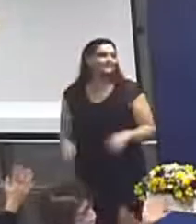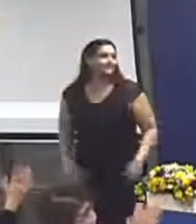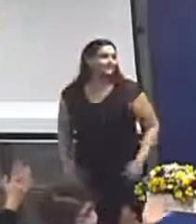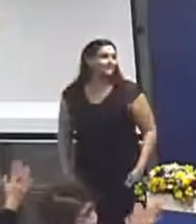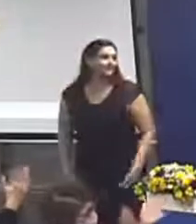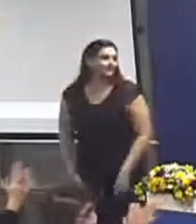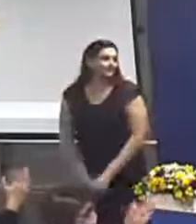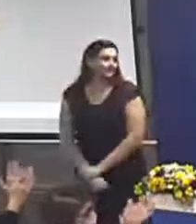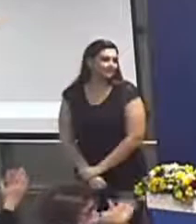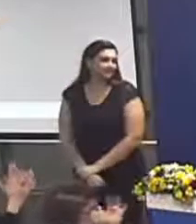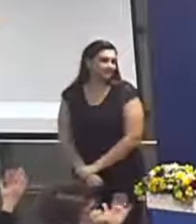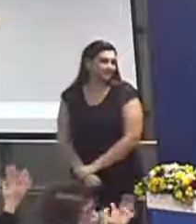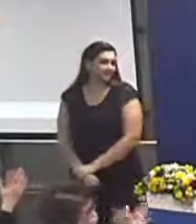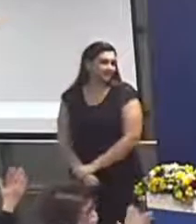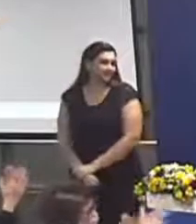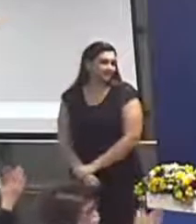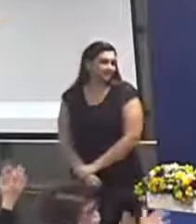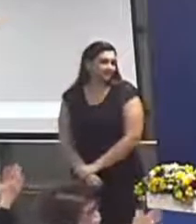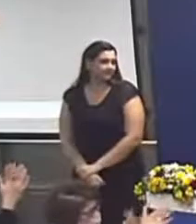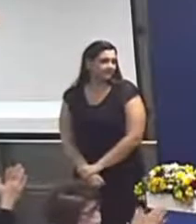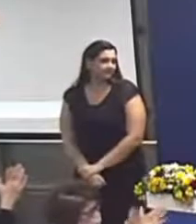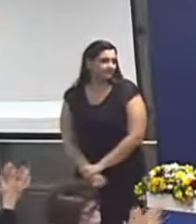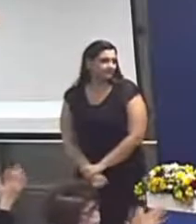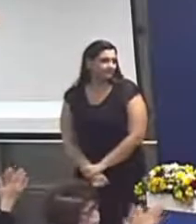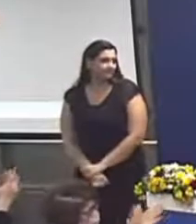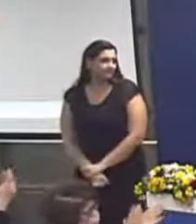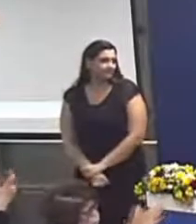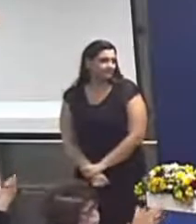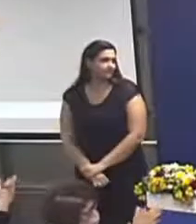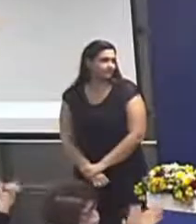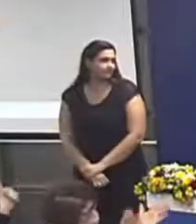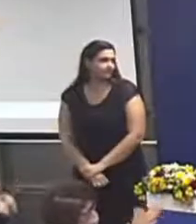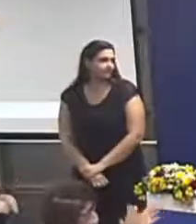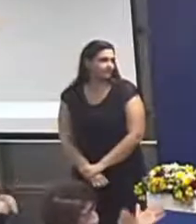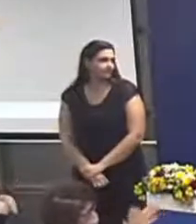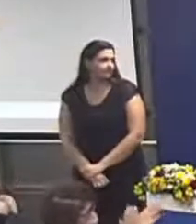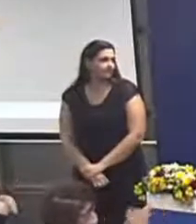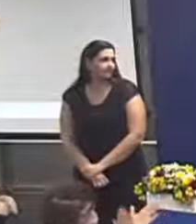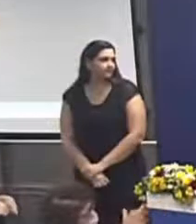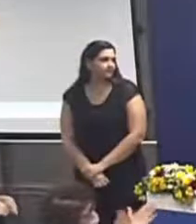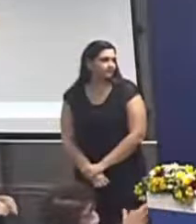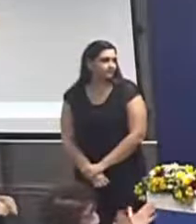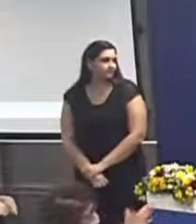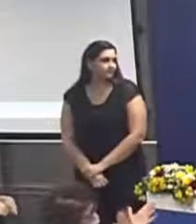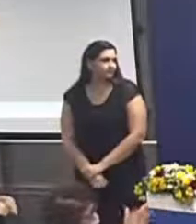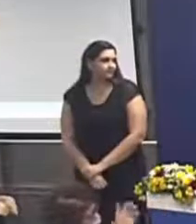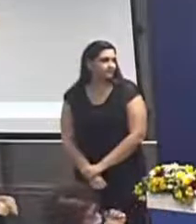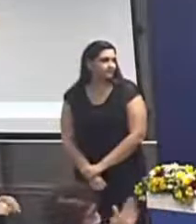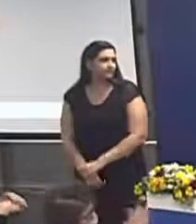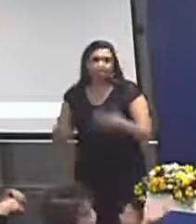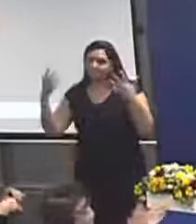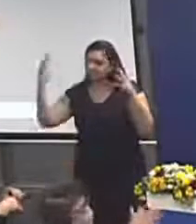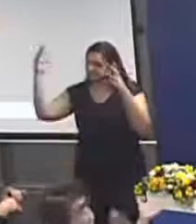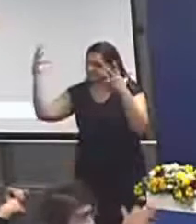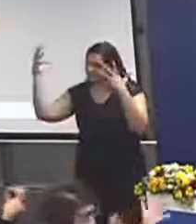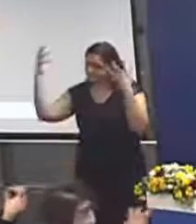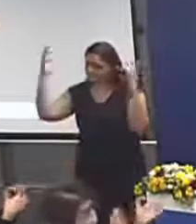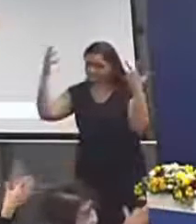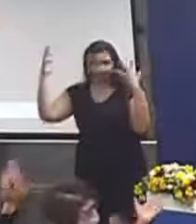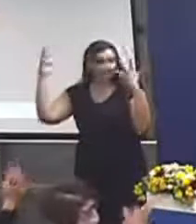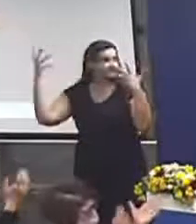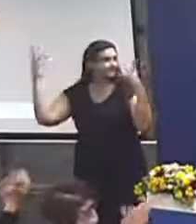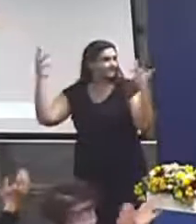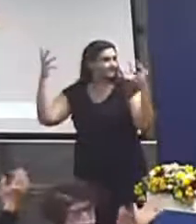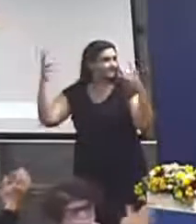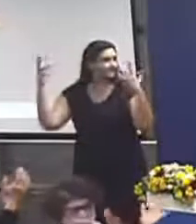Uma coisa que muito cara ficava muito bem. Muito obrigado. Sempre ajudava muito minha avó. Éter Edson Luiz, vamos aplaudir, pessoal. Vamos aplaudir.